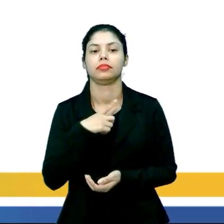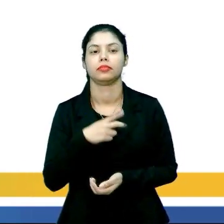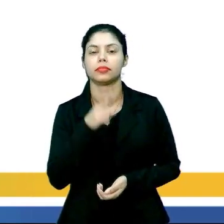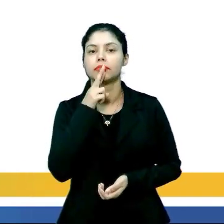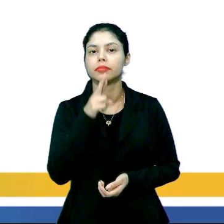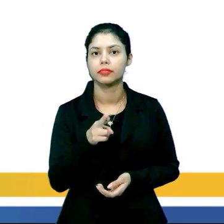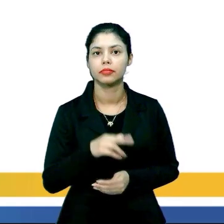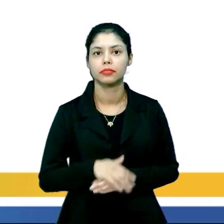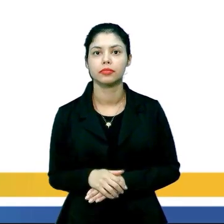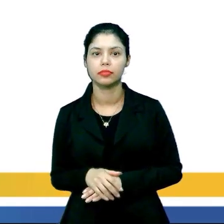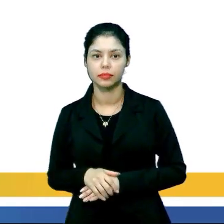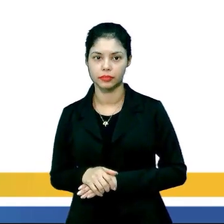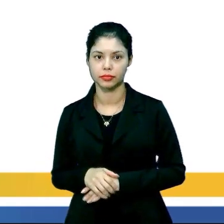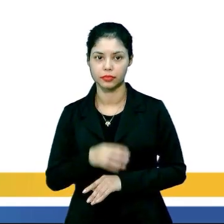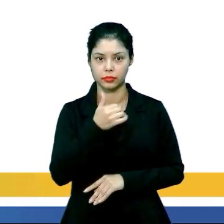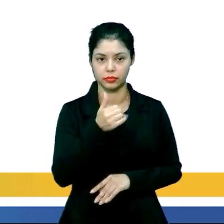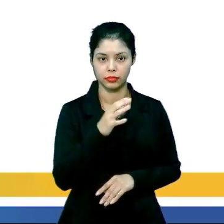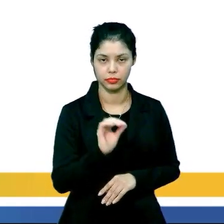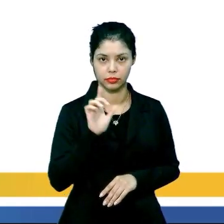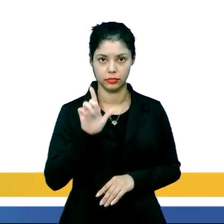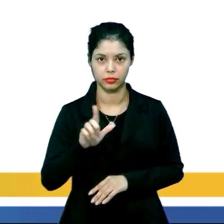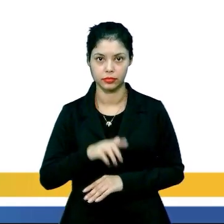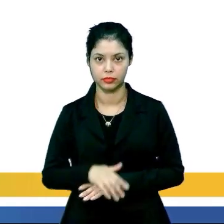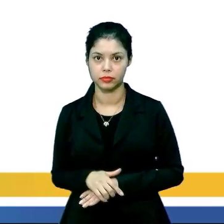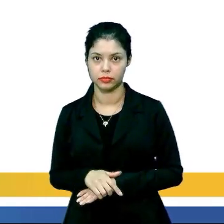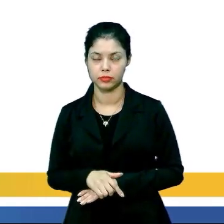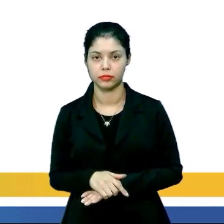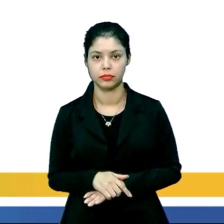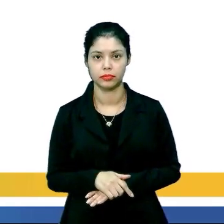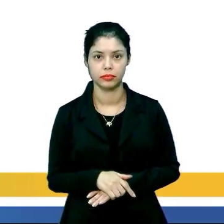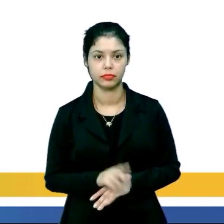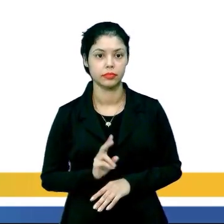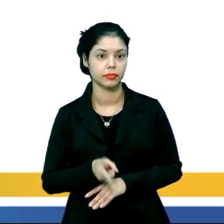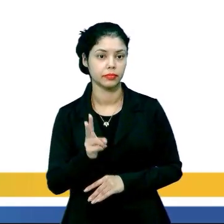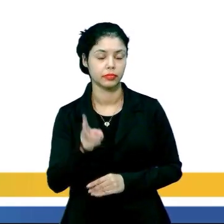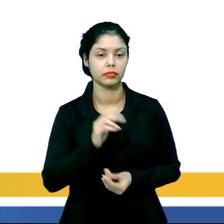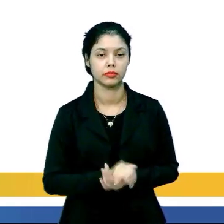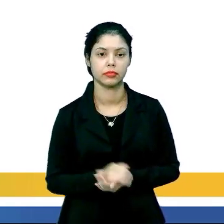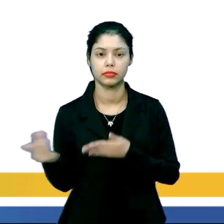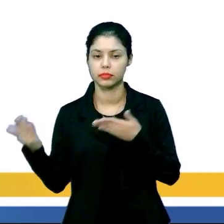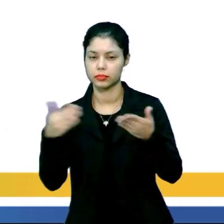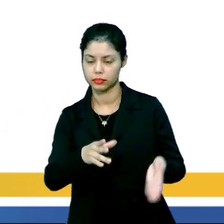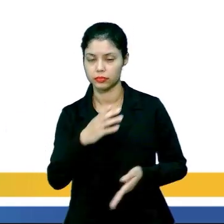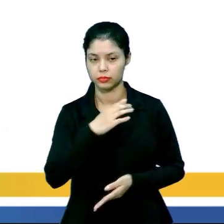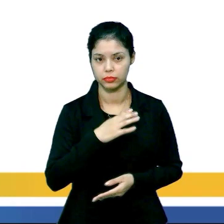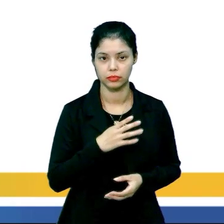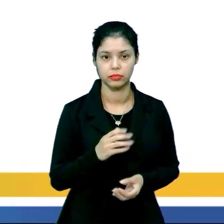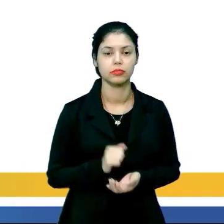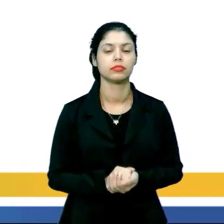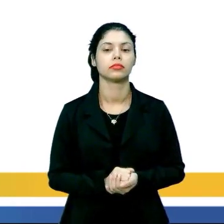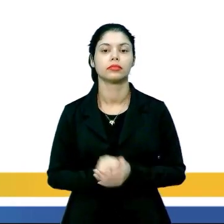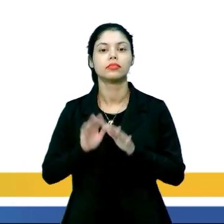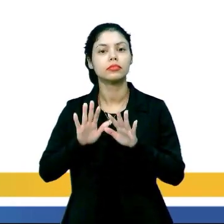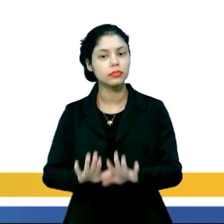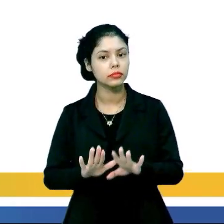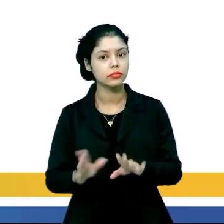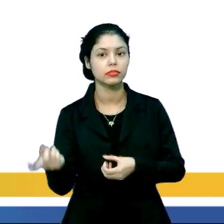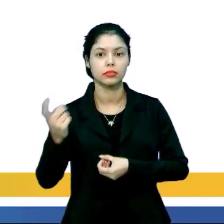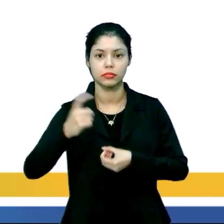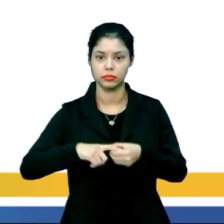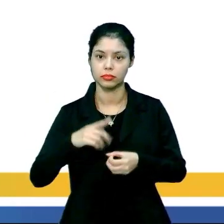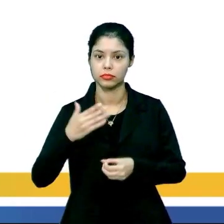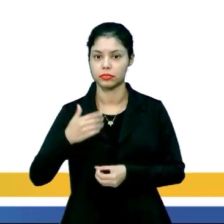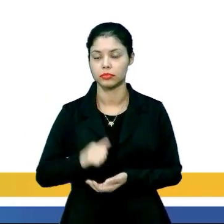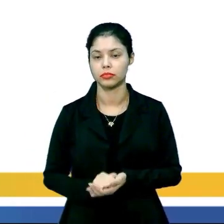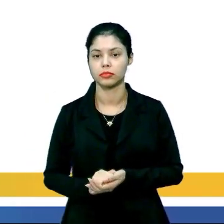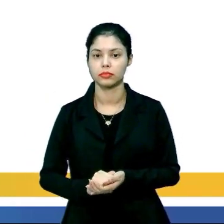obtemos o resultado 10 litros. Continuando, Para chegar na cidade e ficar e voltar